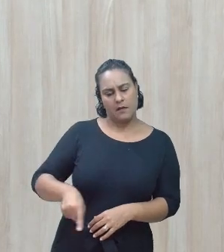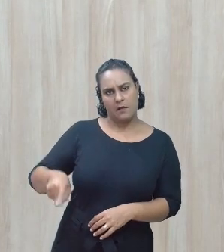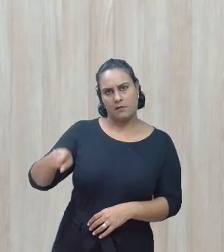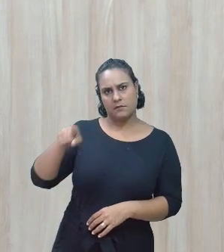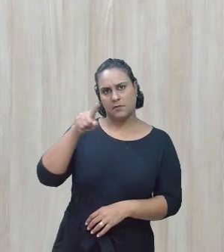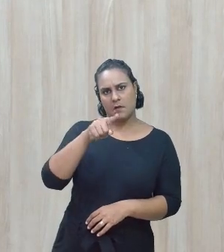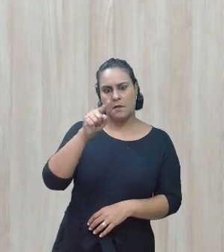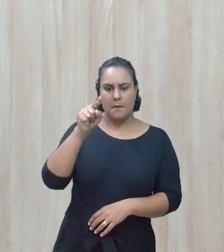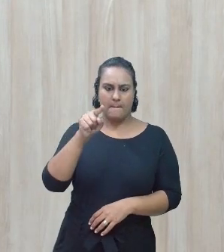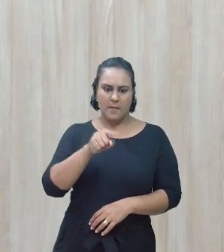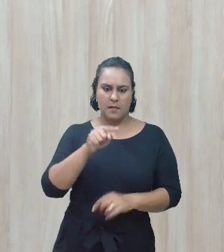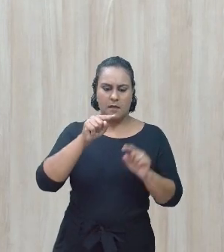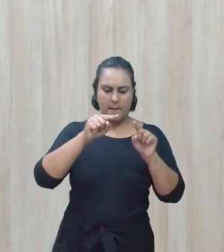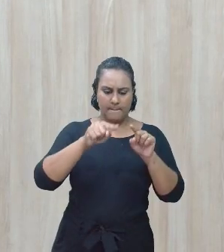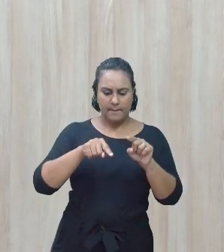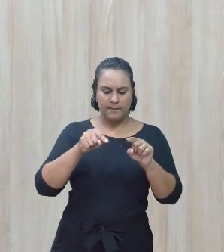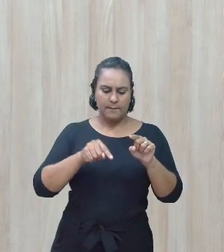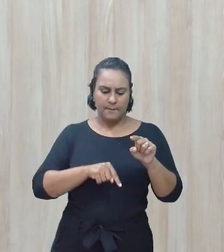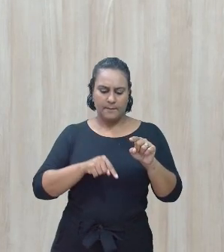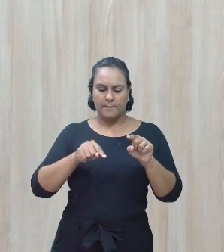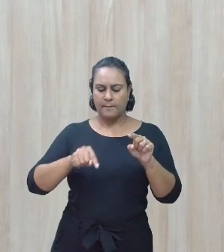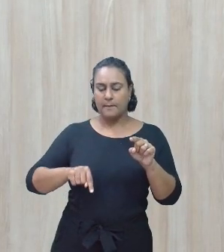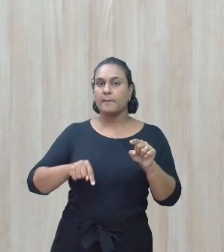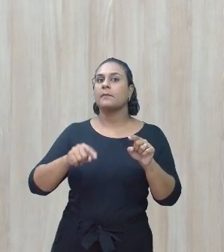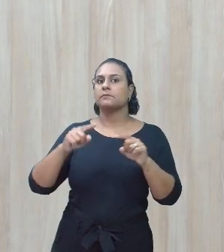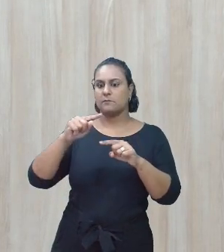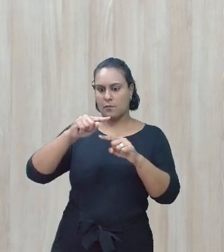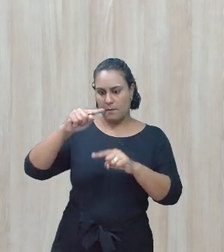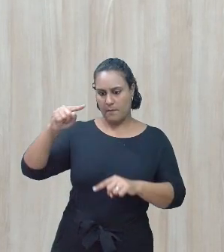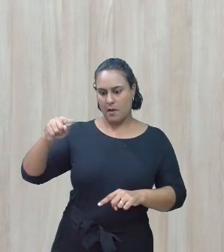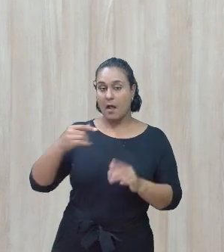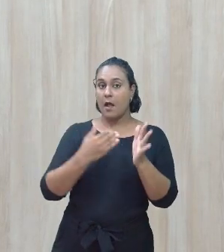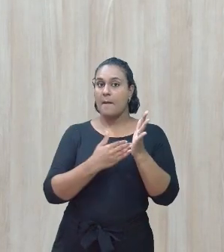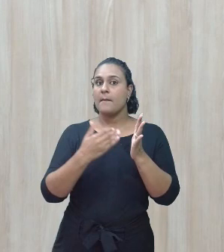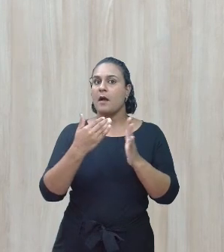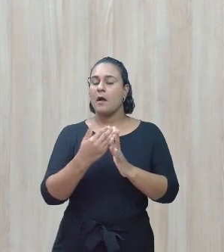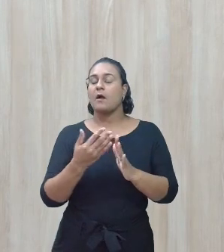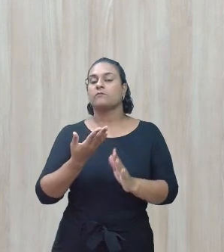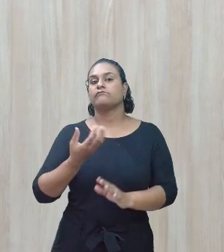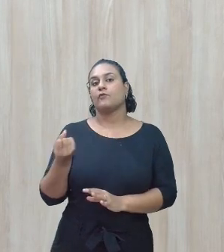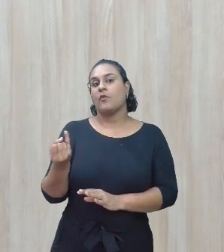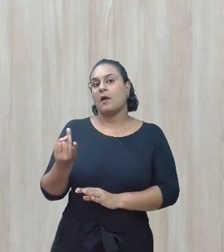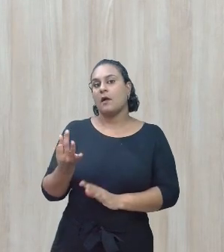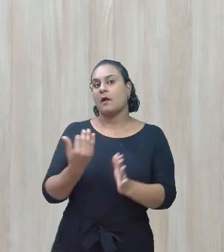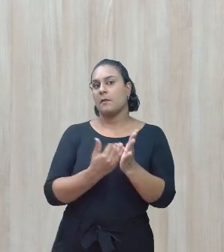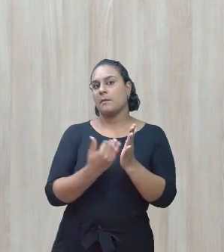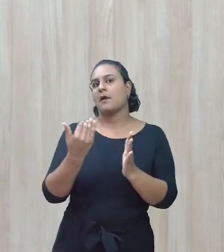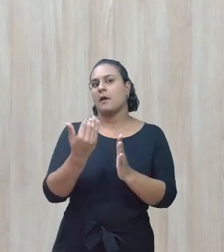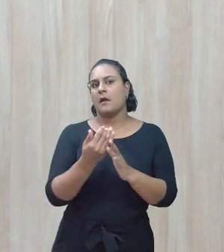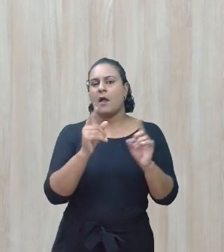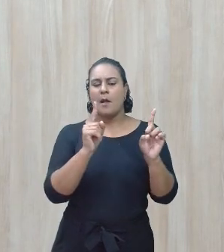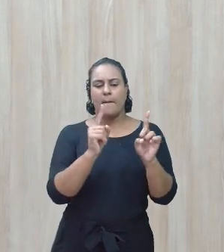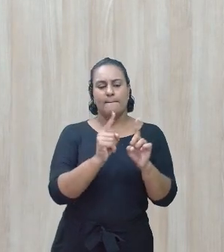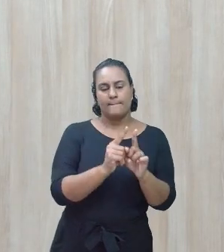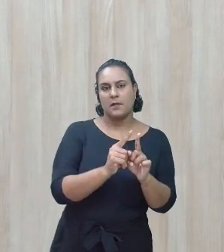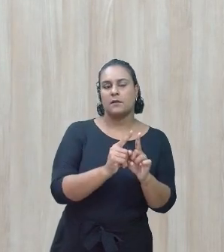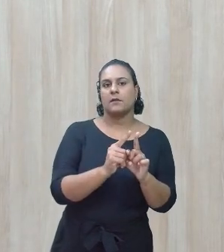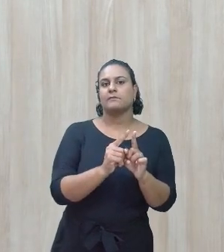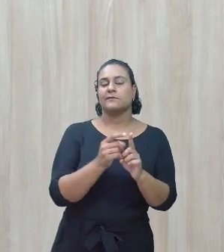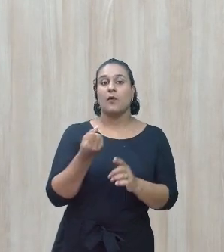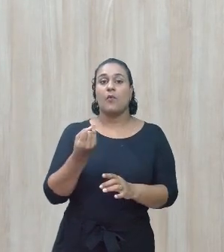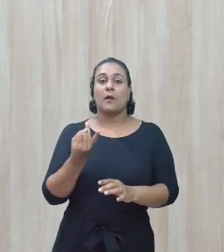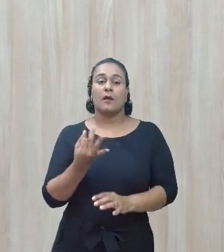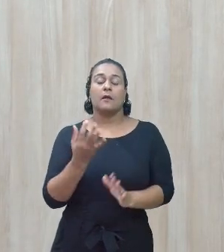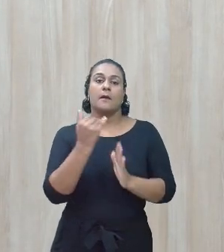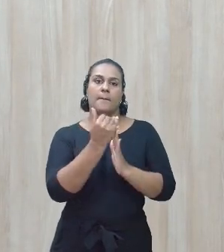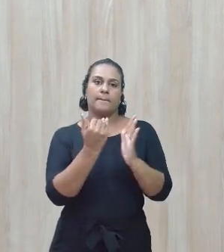em pedaços proporcionais, o pedaço maior vai se referir à maior quantidade e o pedaço menor à menor quantidade. Aqui a